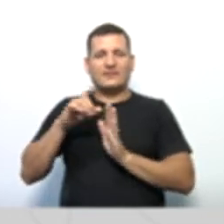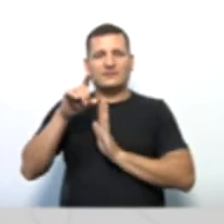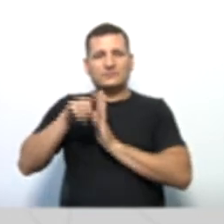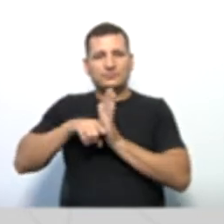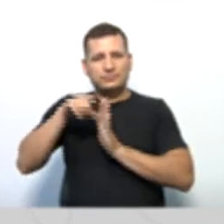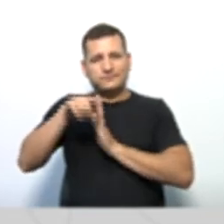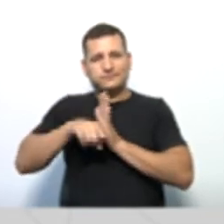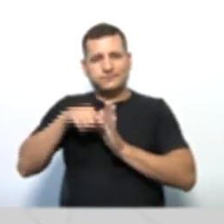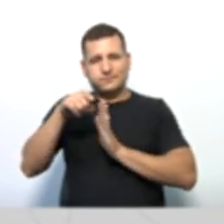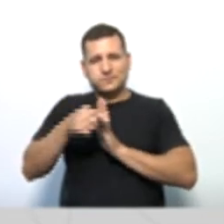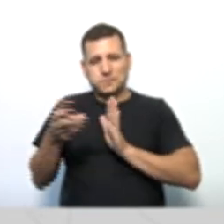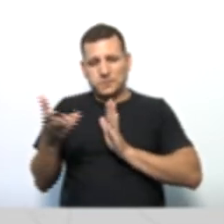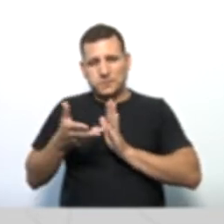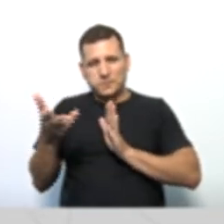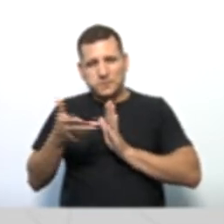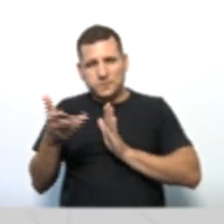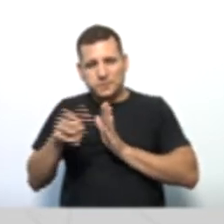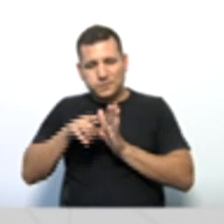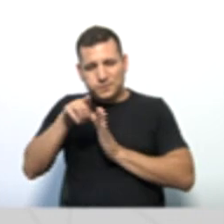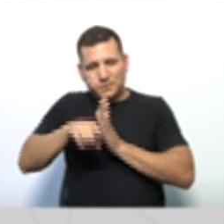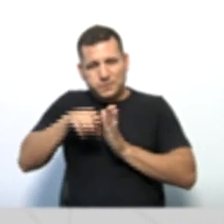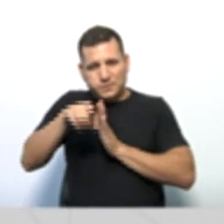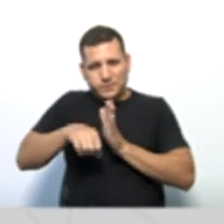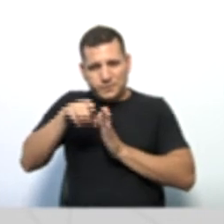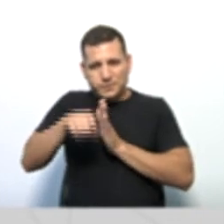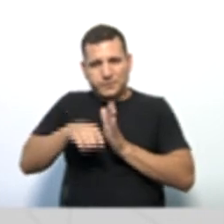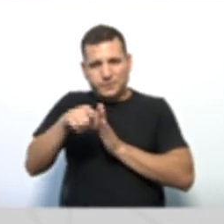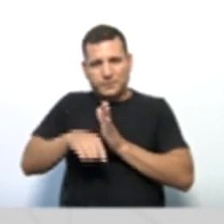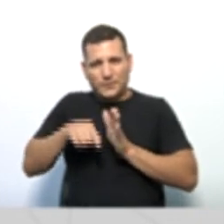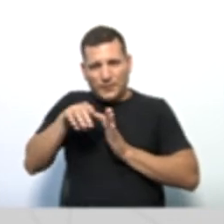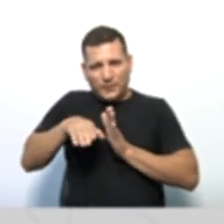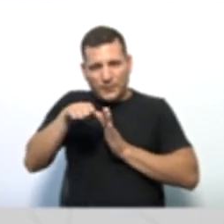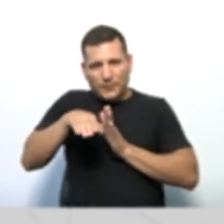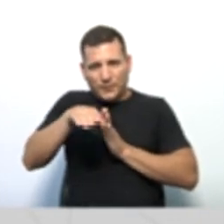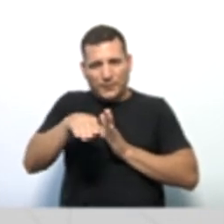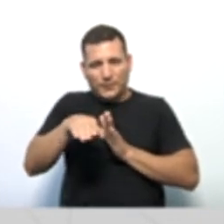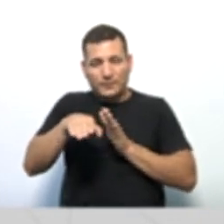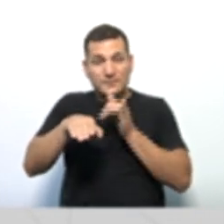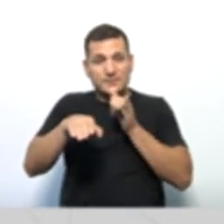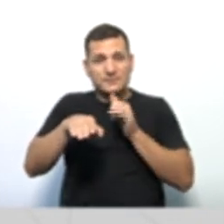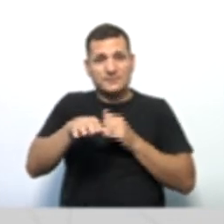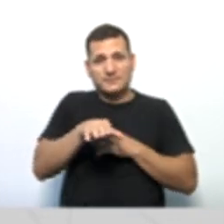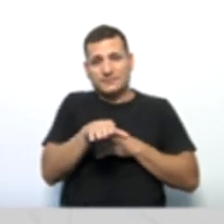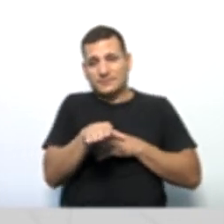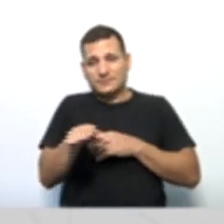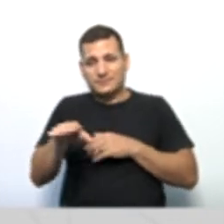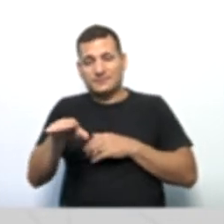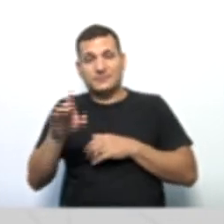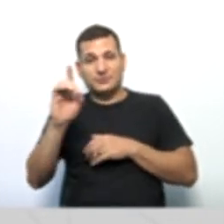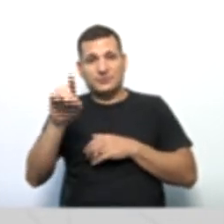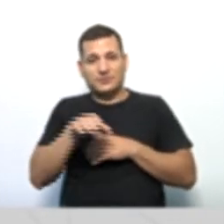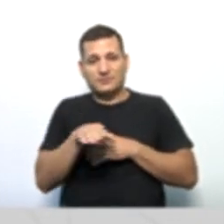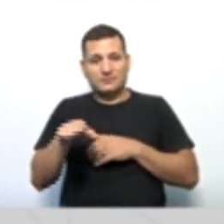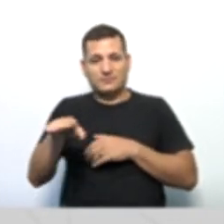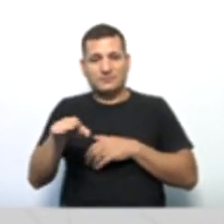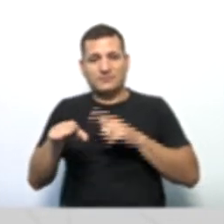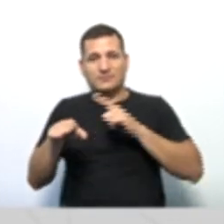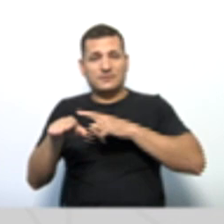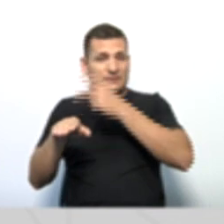o bonde sem freio. E, se ele for para a direita, tem 5 pessoas amarradas no